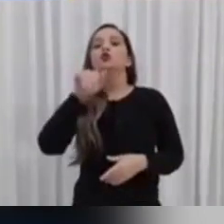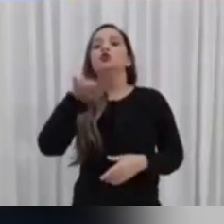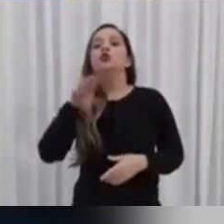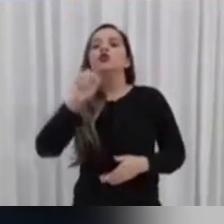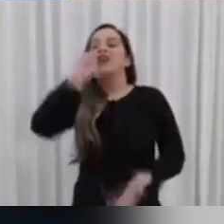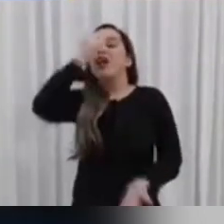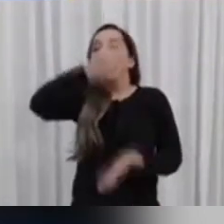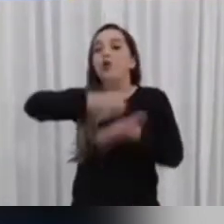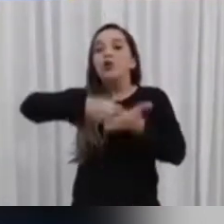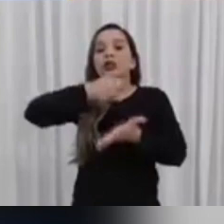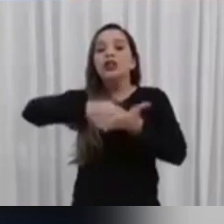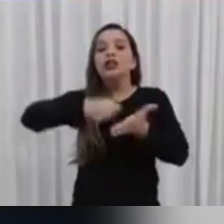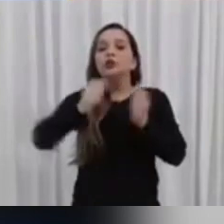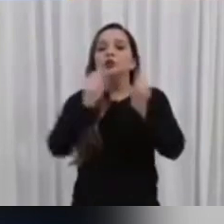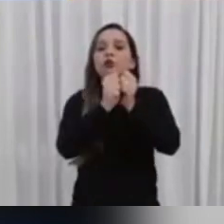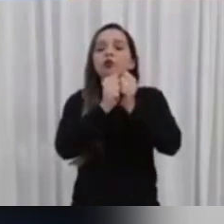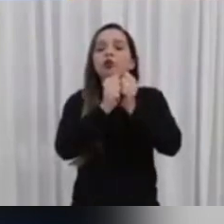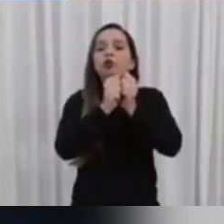de máquina?